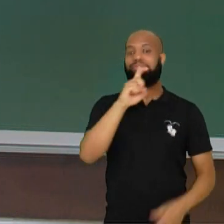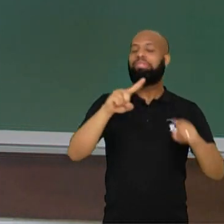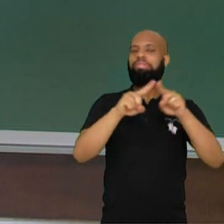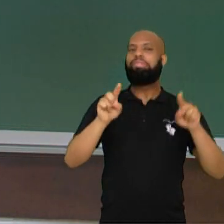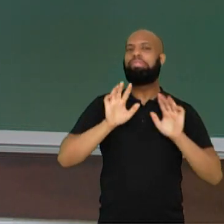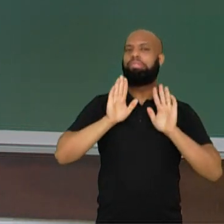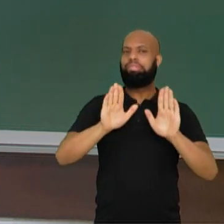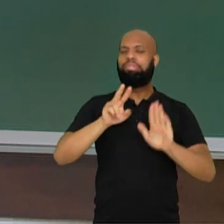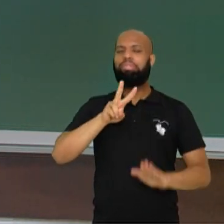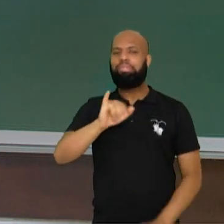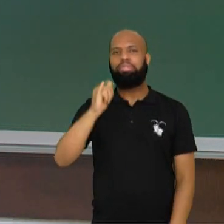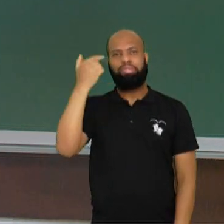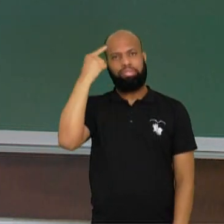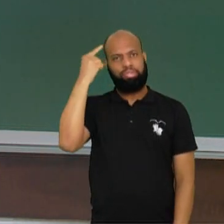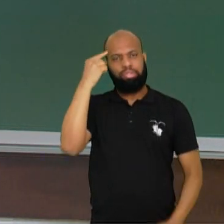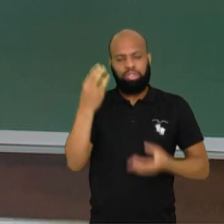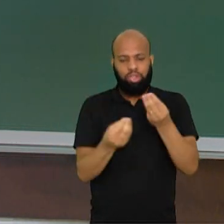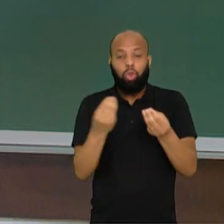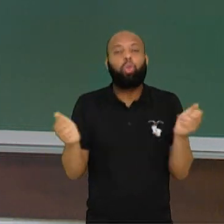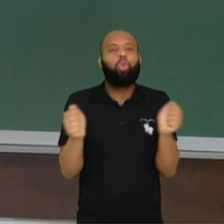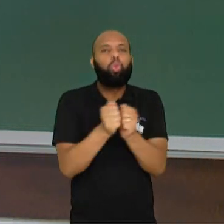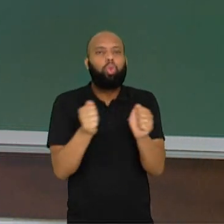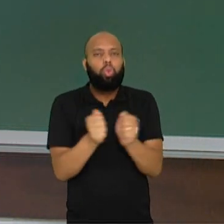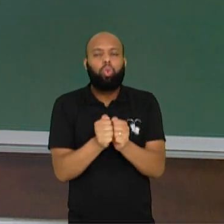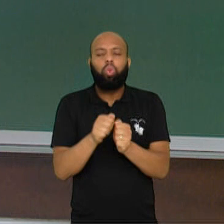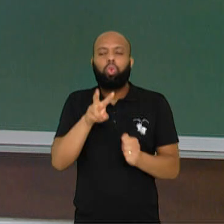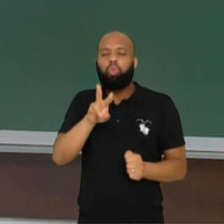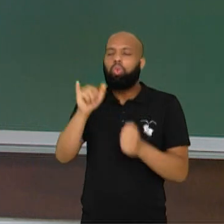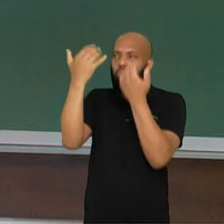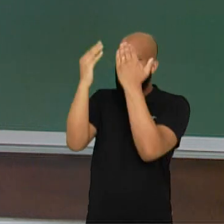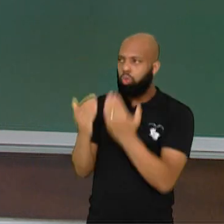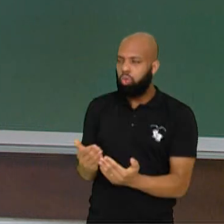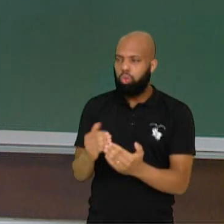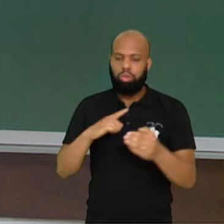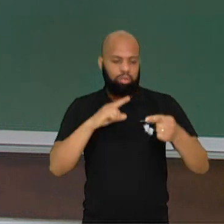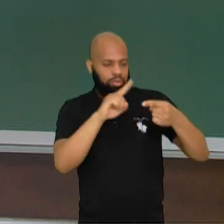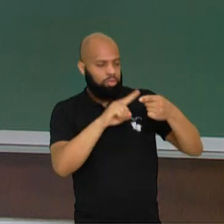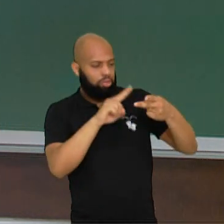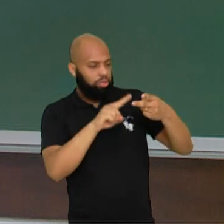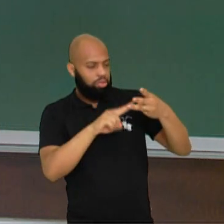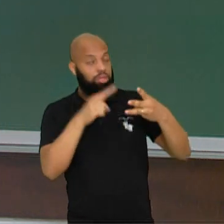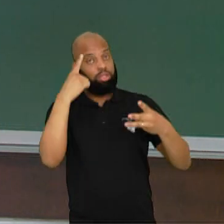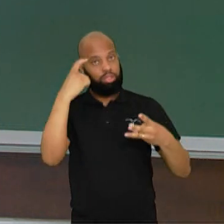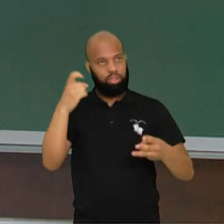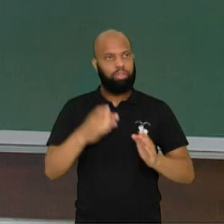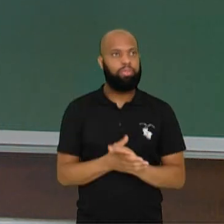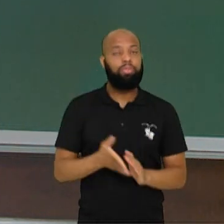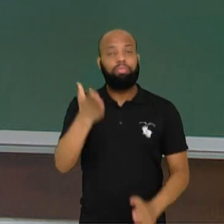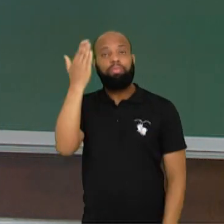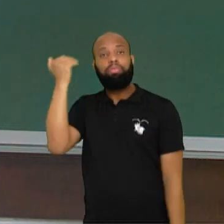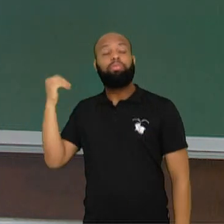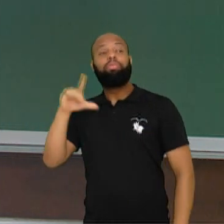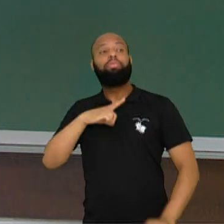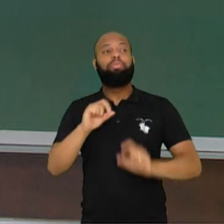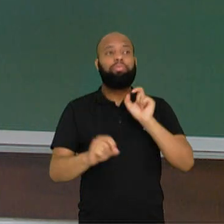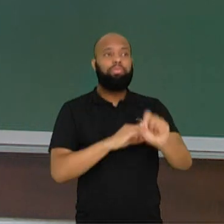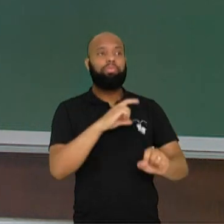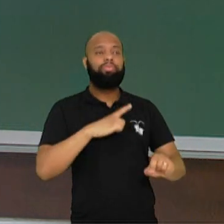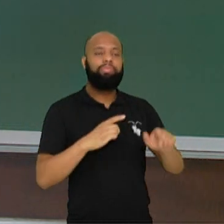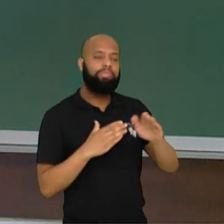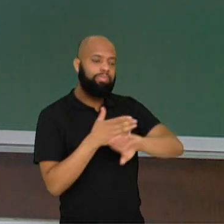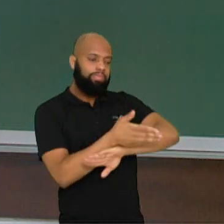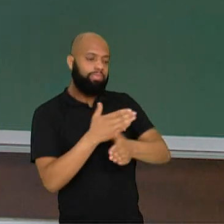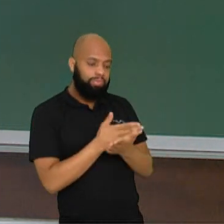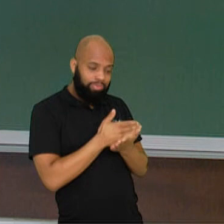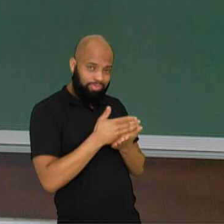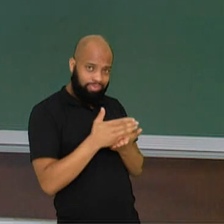vai pensar conjuntamente, vamos analisar cada uma dessas ideias. Na aula passada tivemos uma